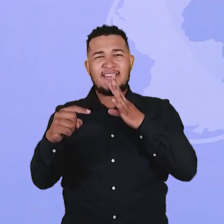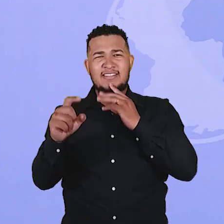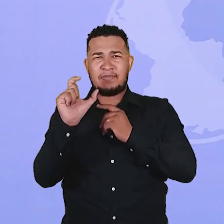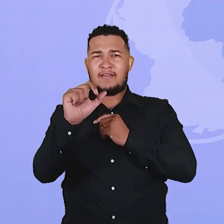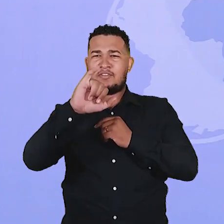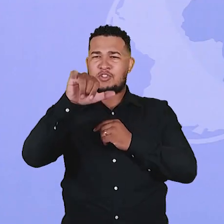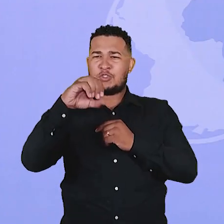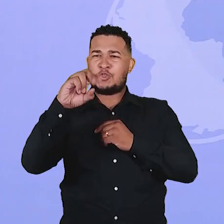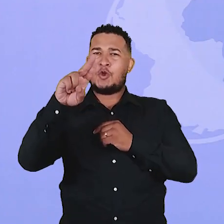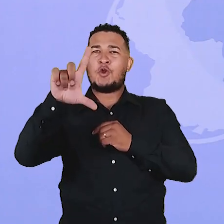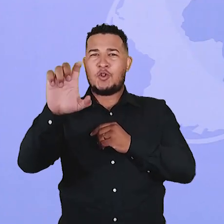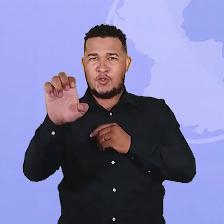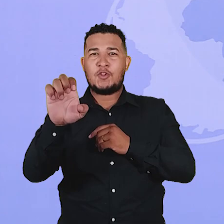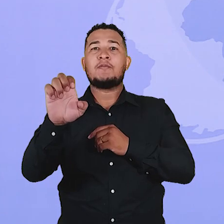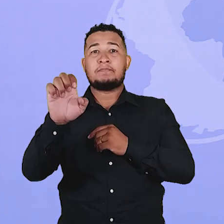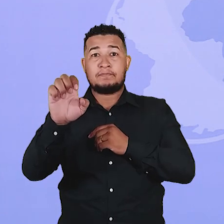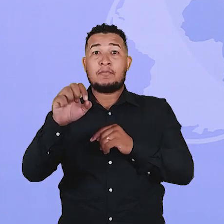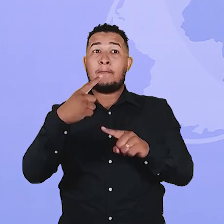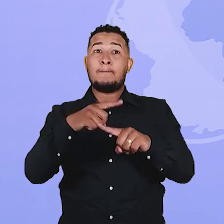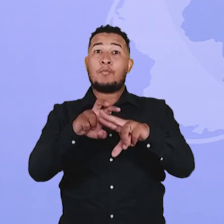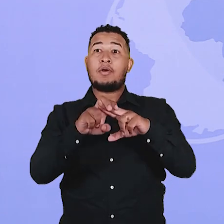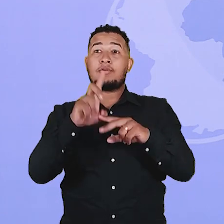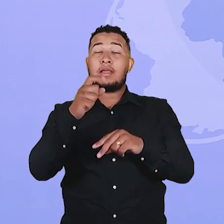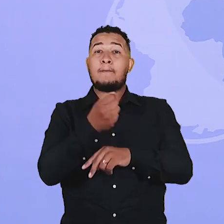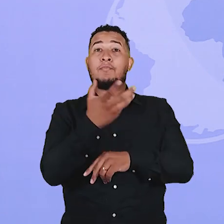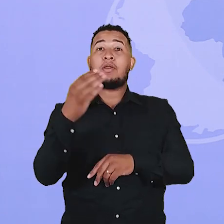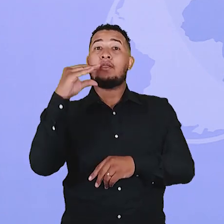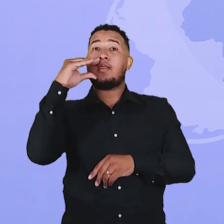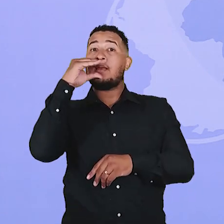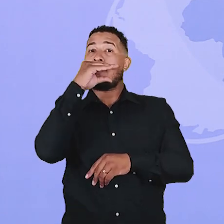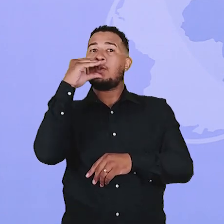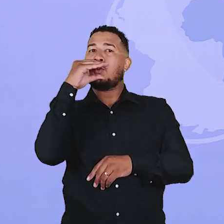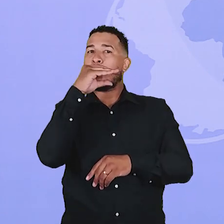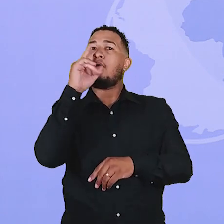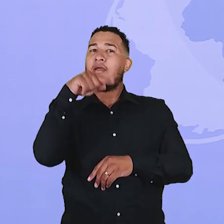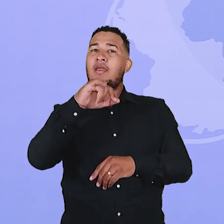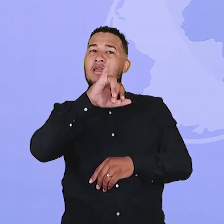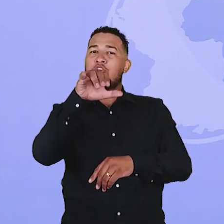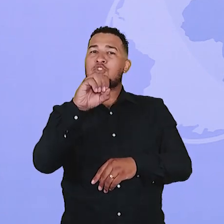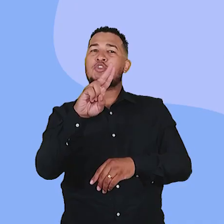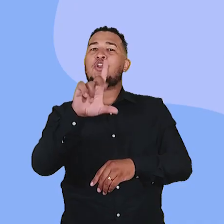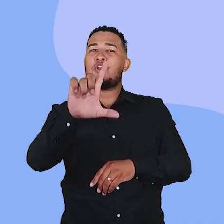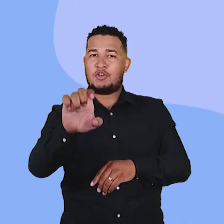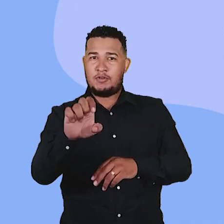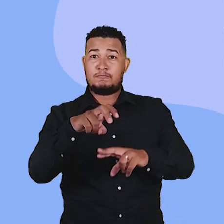calor, beleza? A unidade de calor é dada em Joule em homenagem a esse físico, tranquilo?